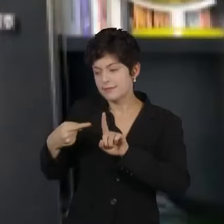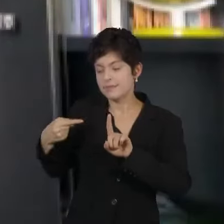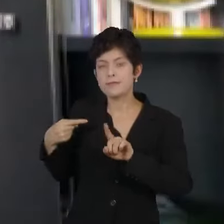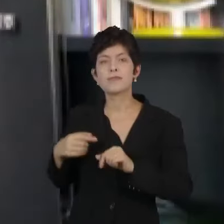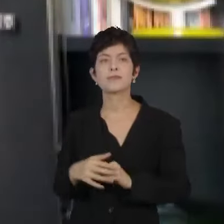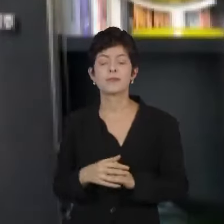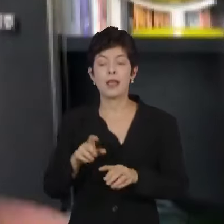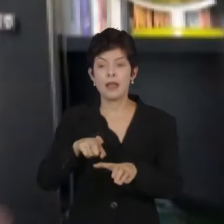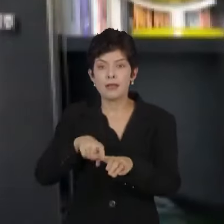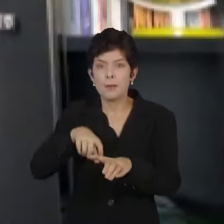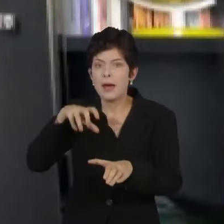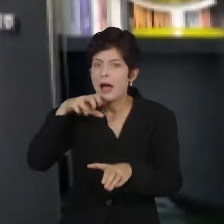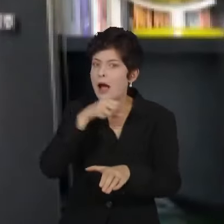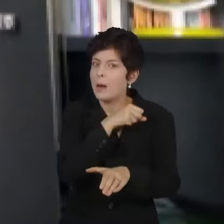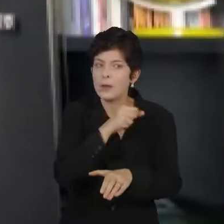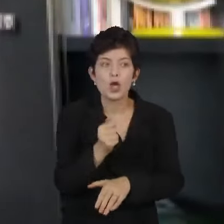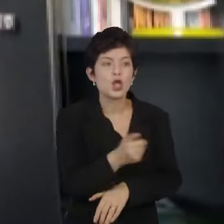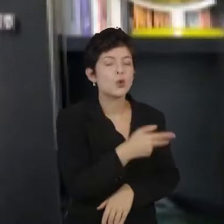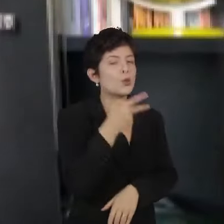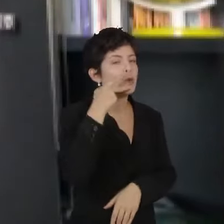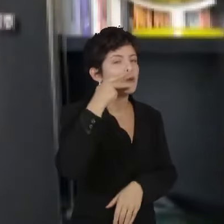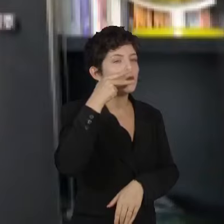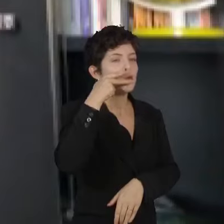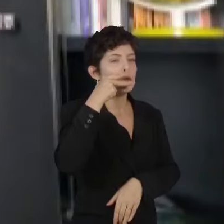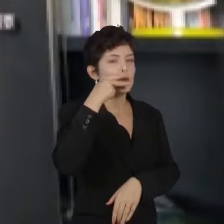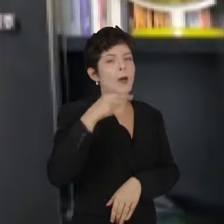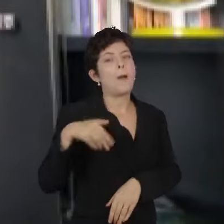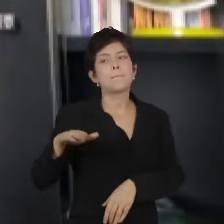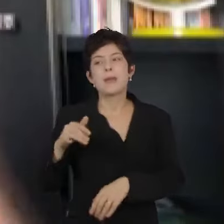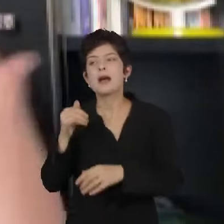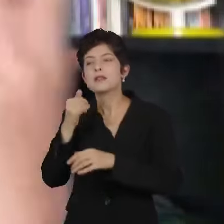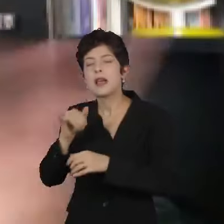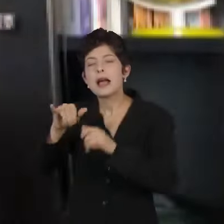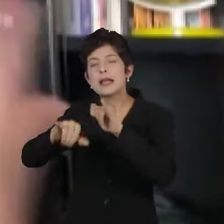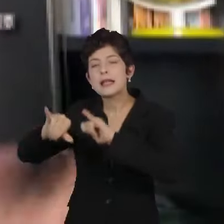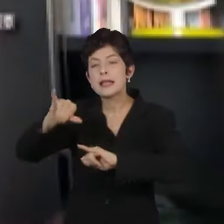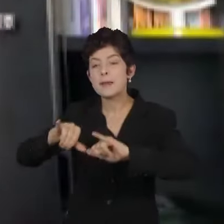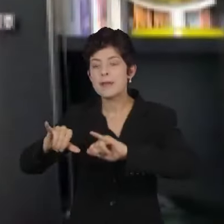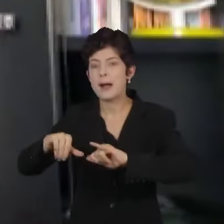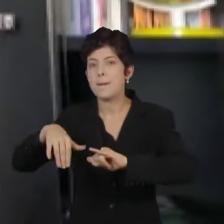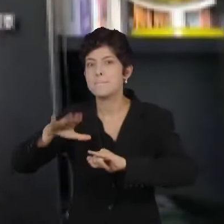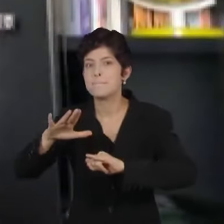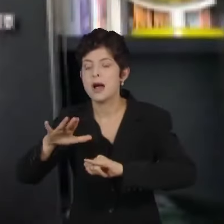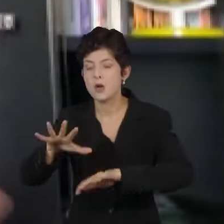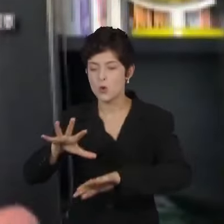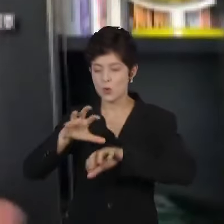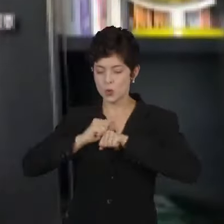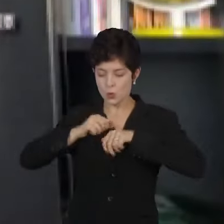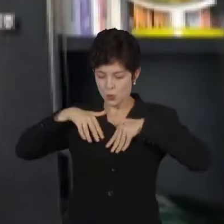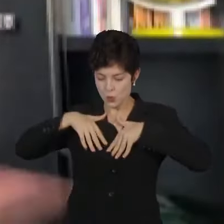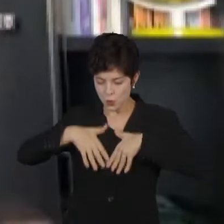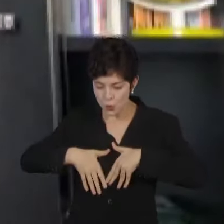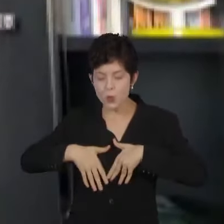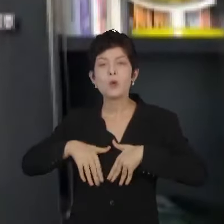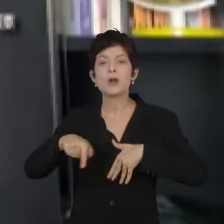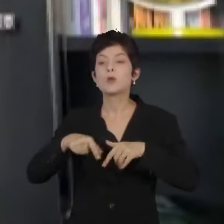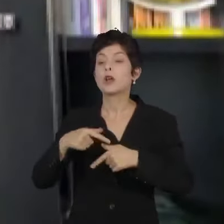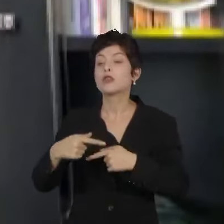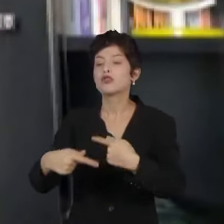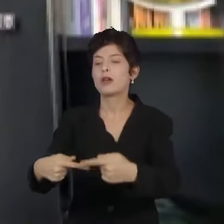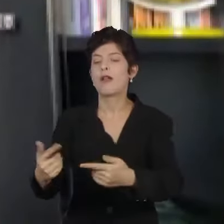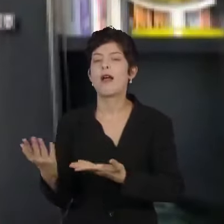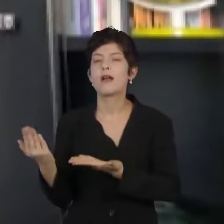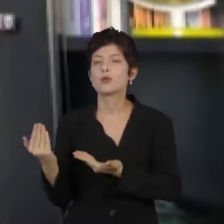uma dependência mais rápido do que o cigarro fumado tem uma dose maior de nicotina a absorção de nicotina é maior isso está fazendo uma geração de